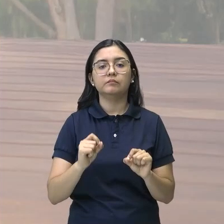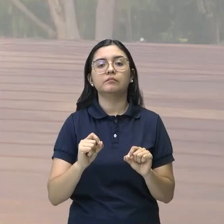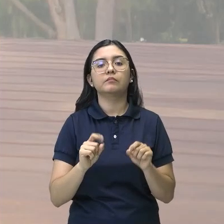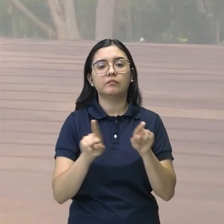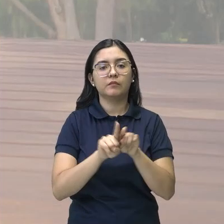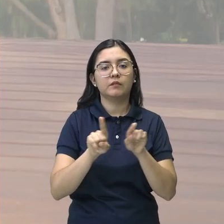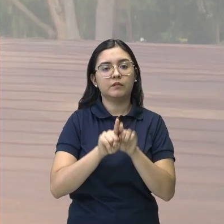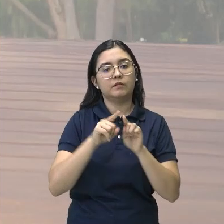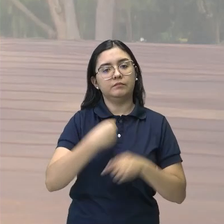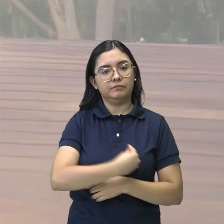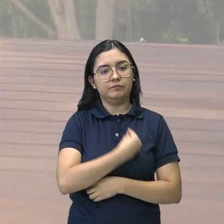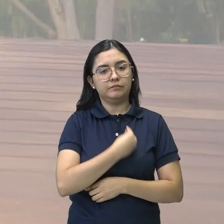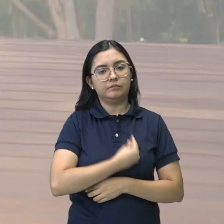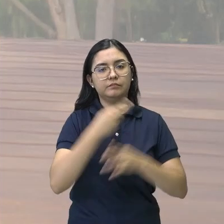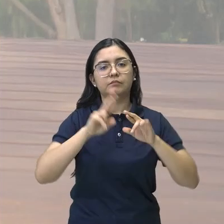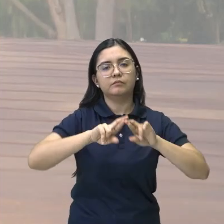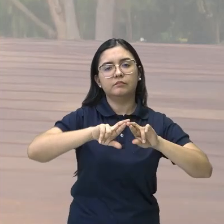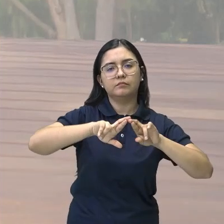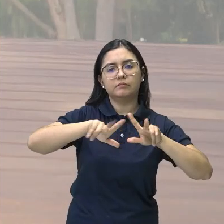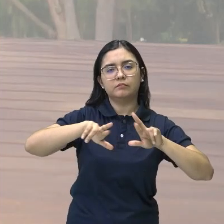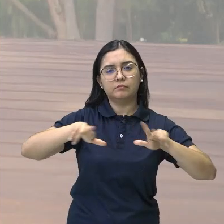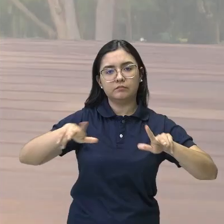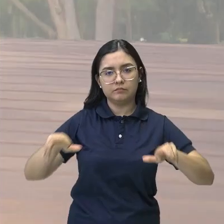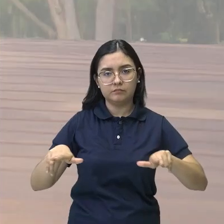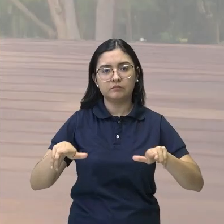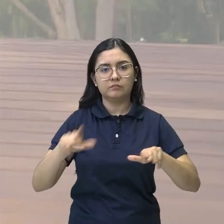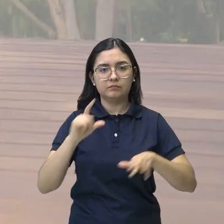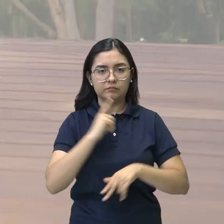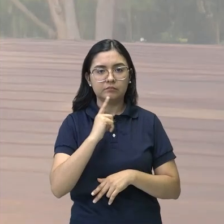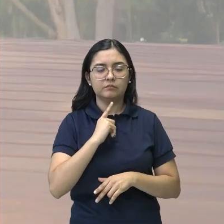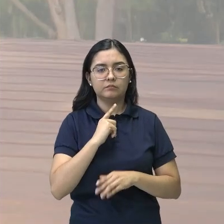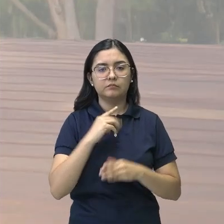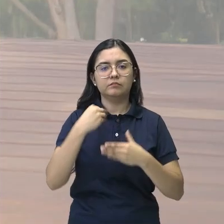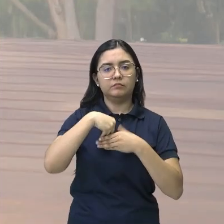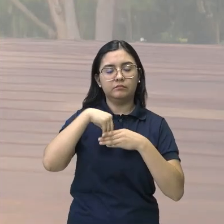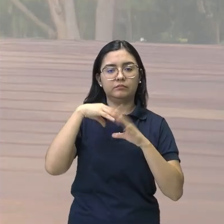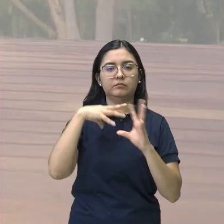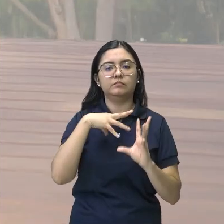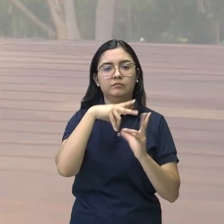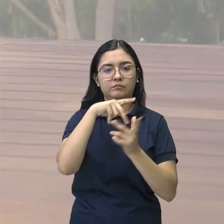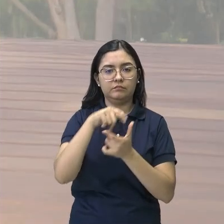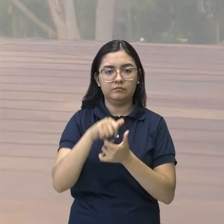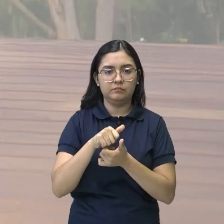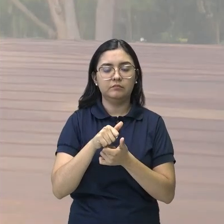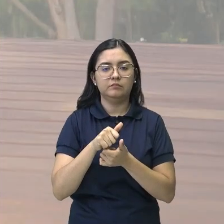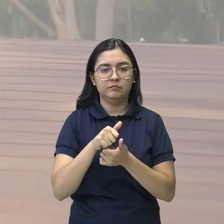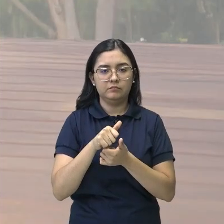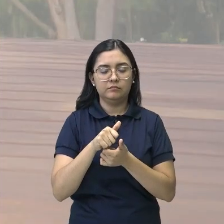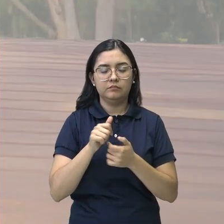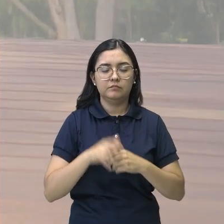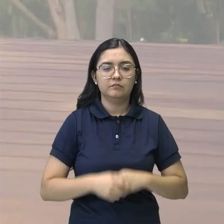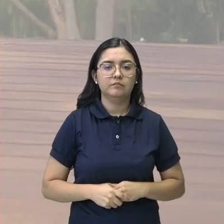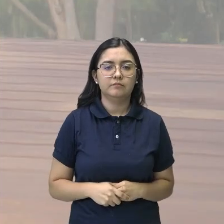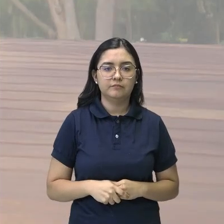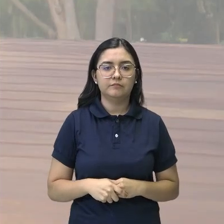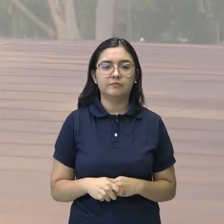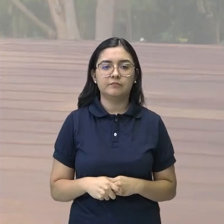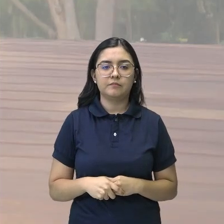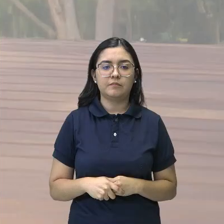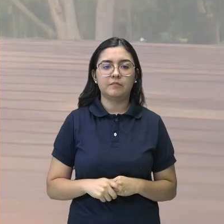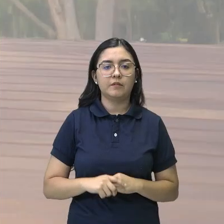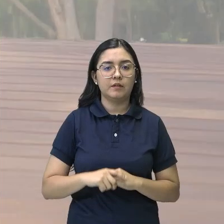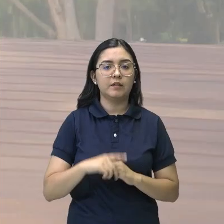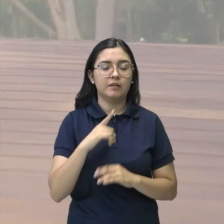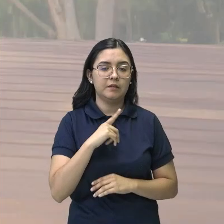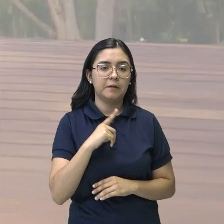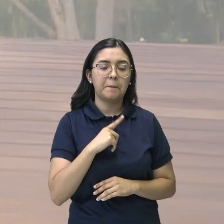riqueza de vida na Terra, né? Ou seja, toda essa riqueza de vida e diversidade de vida que existe no